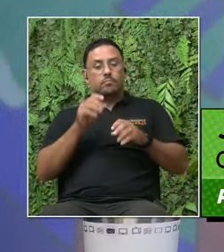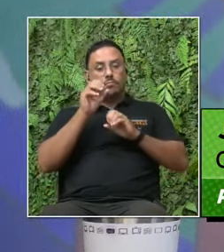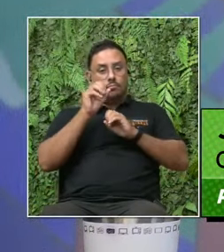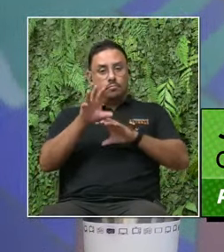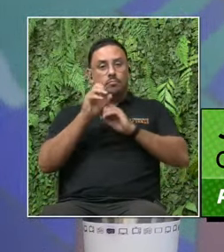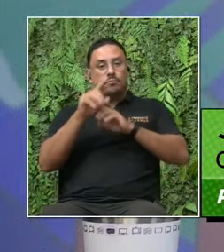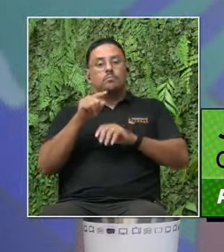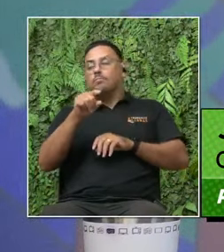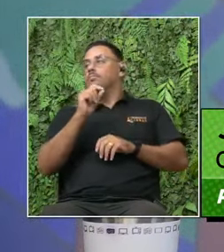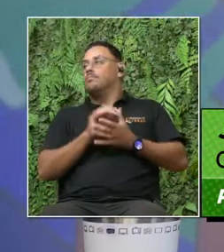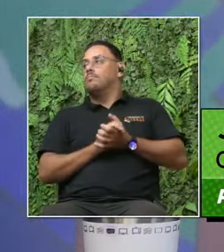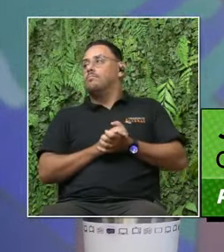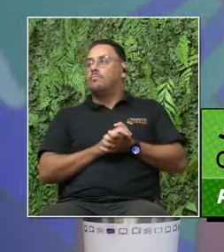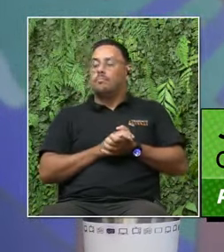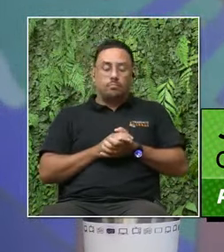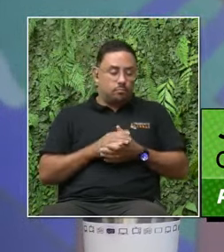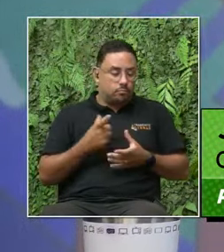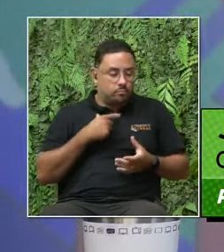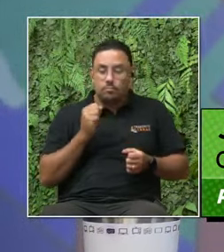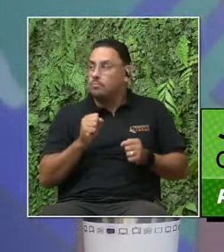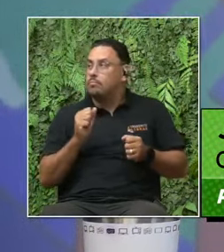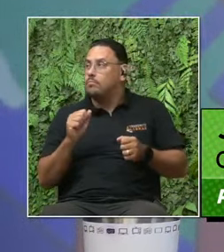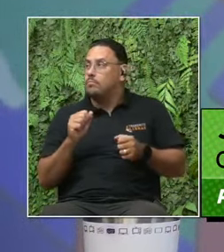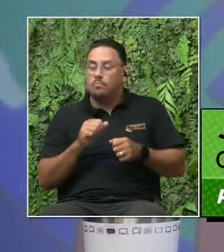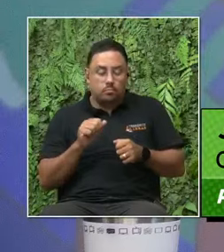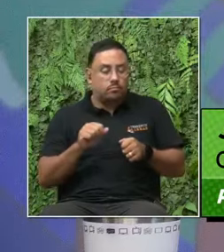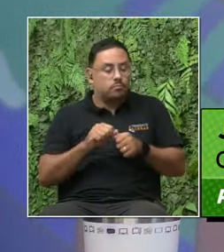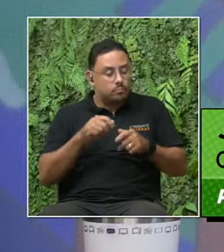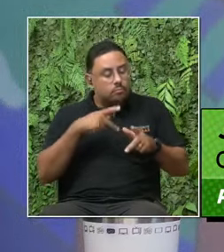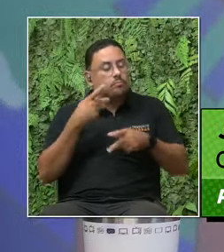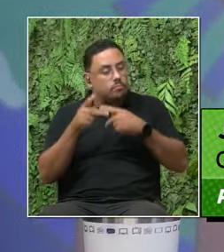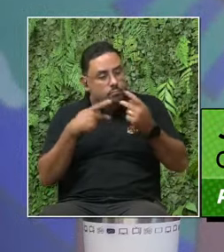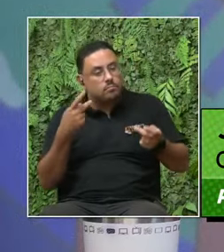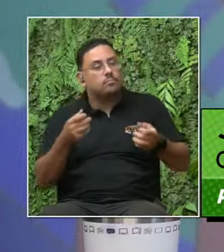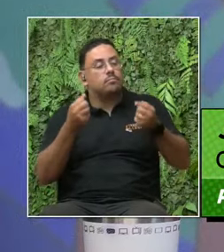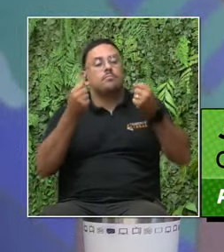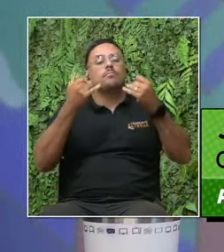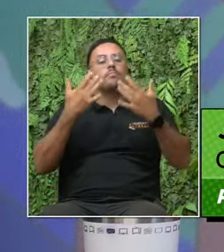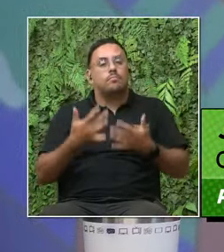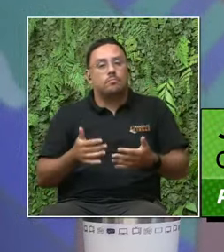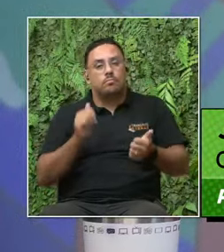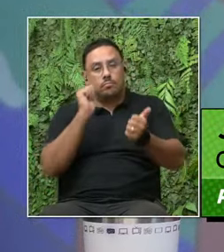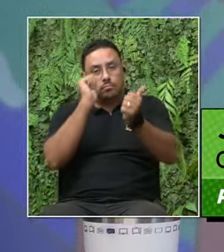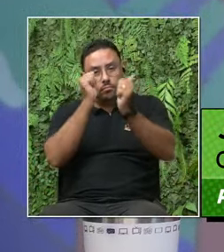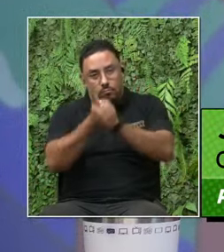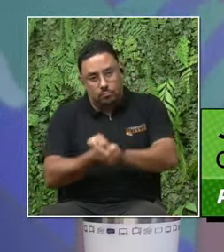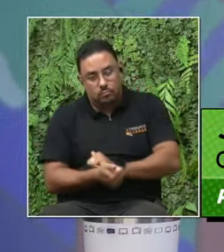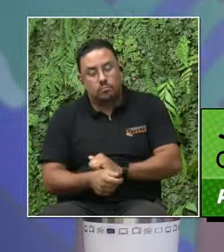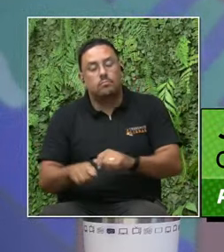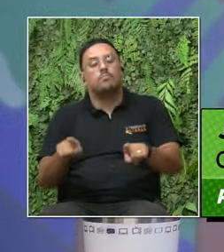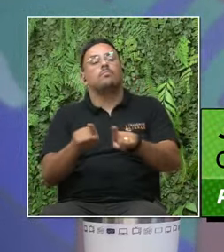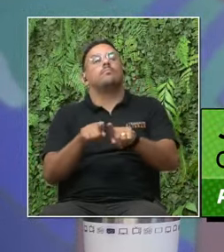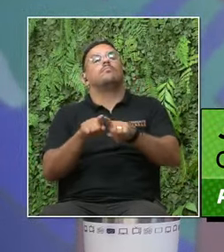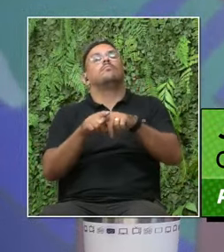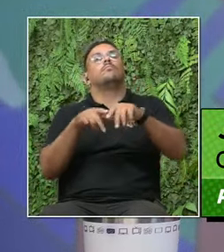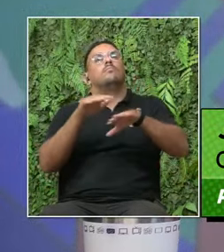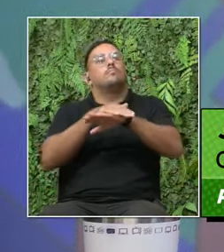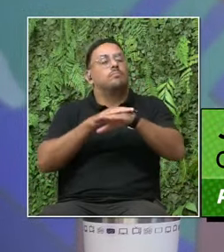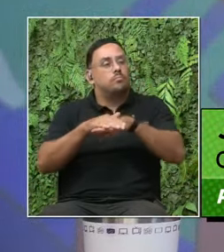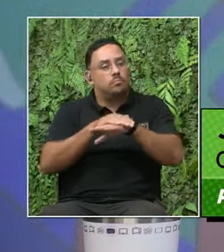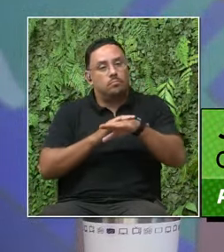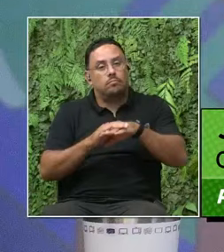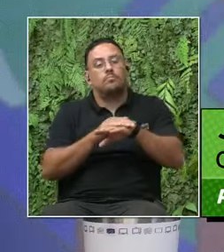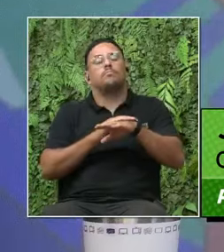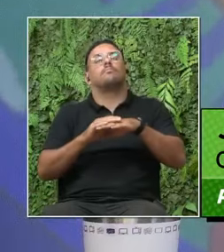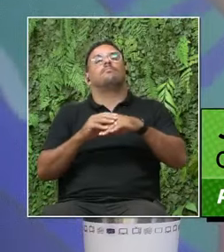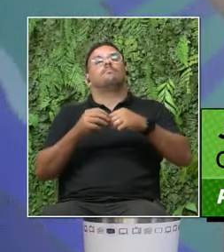aqui que podem falar sobre o jogo e e falar com com com